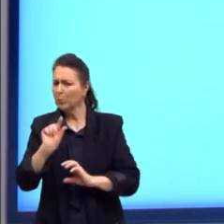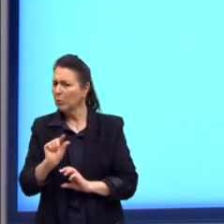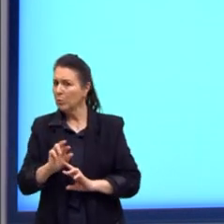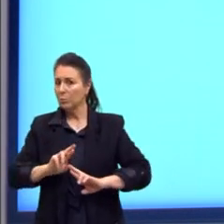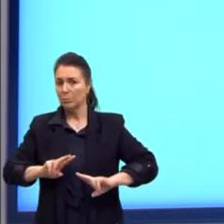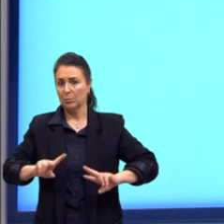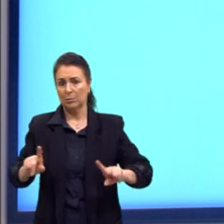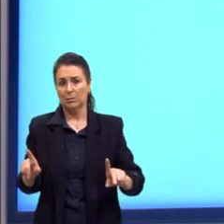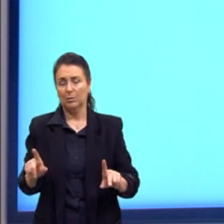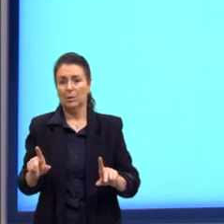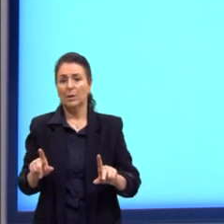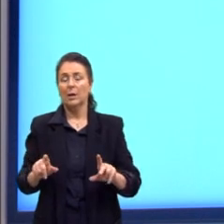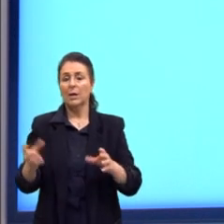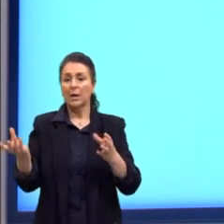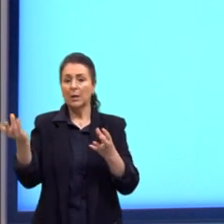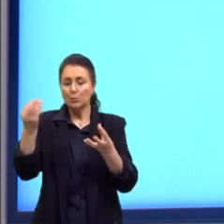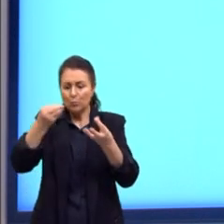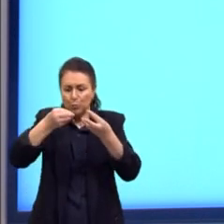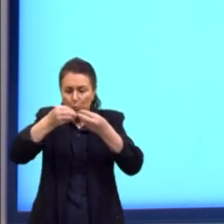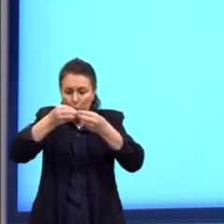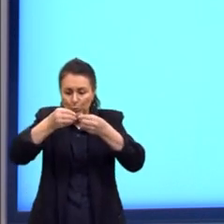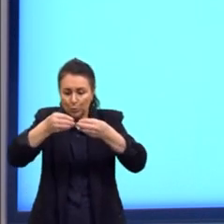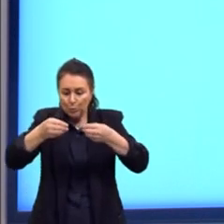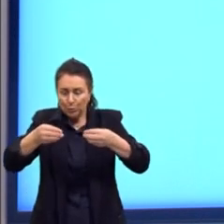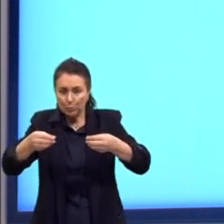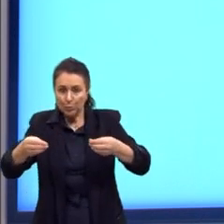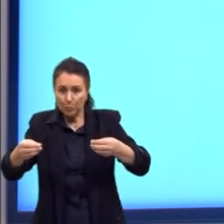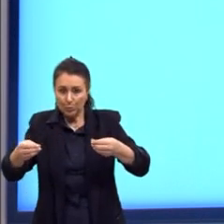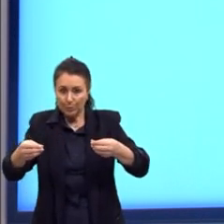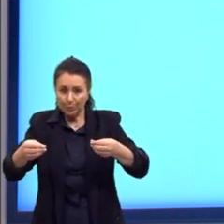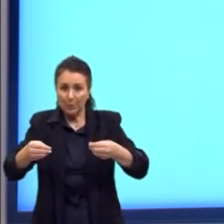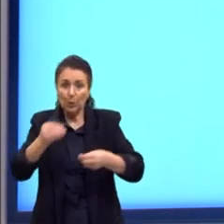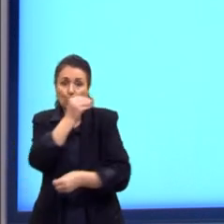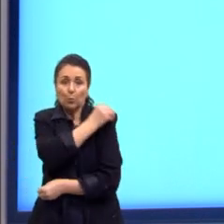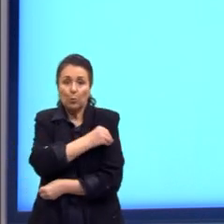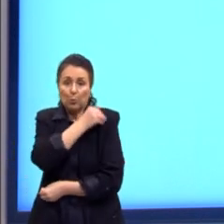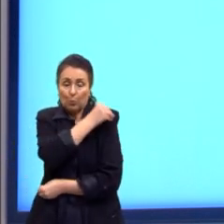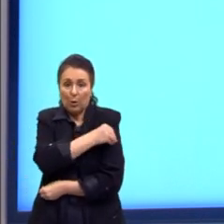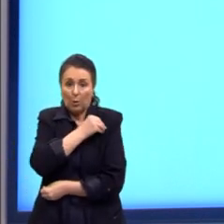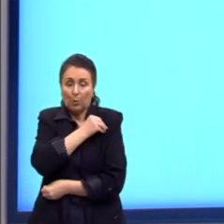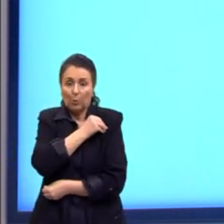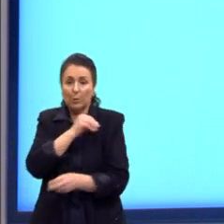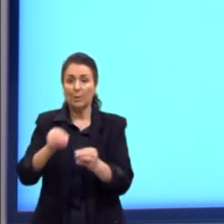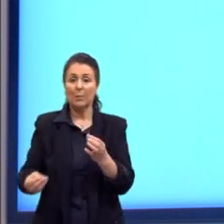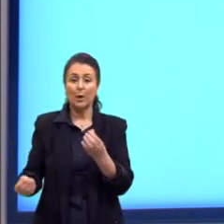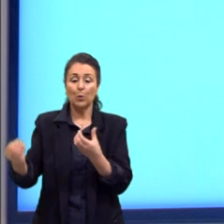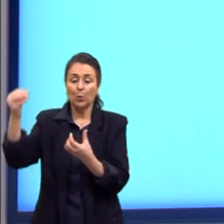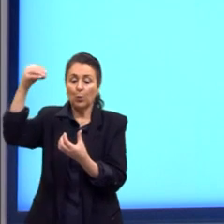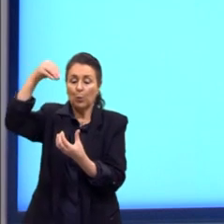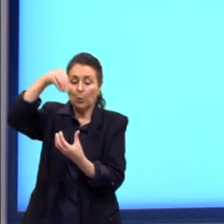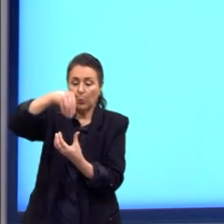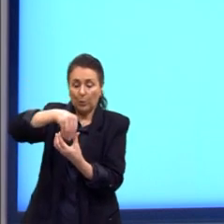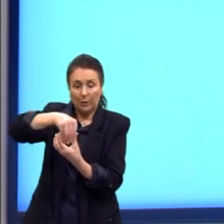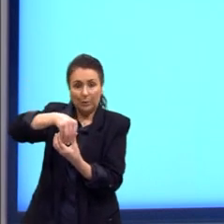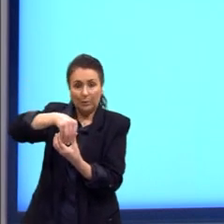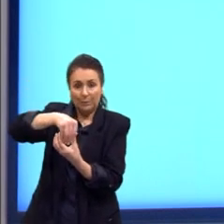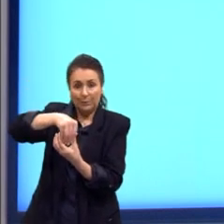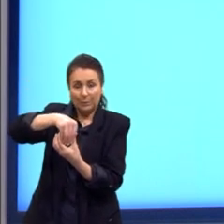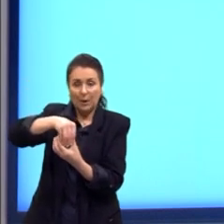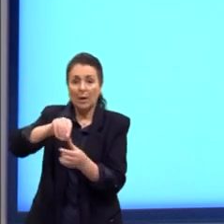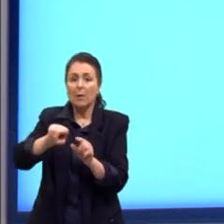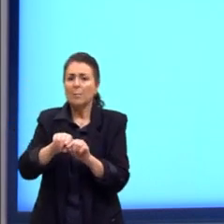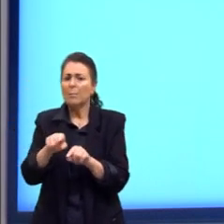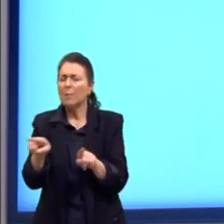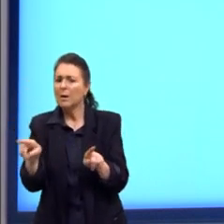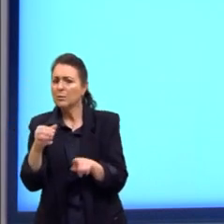diferente eles dissolvem né ele tem a solubilidade em álcool e éter e normalmente tá não são todos mas as maiorias dos